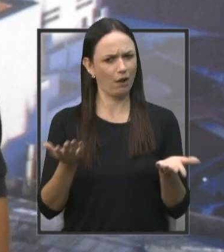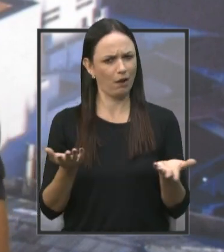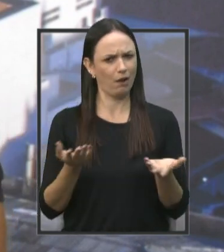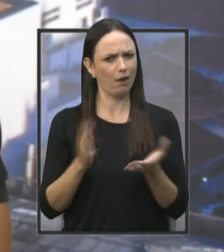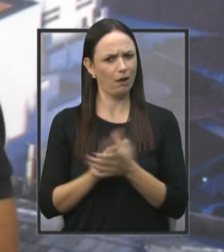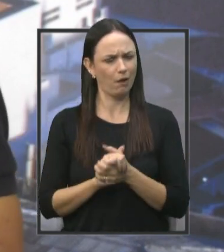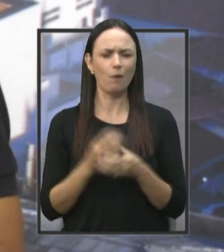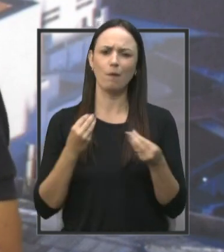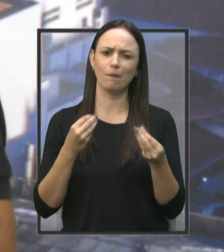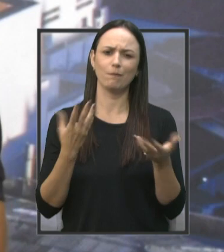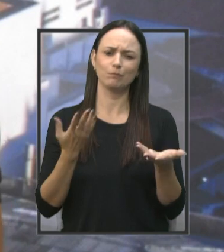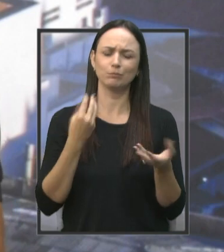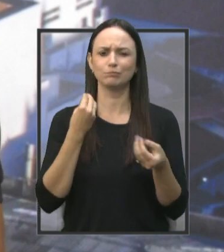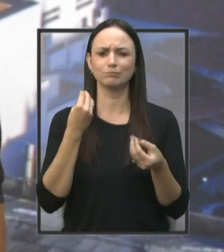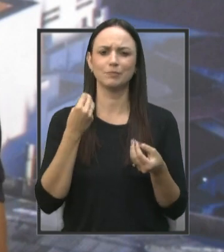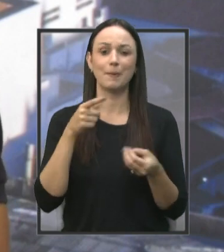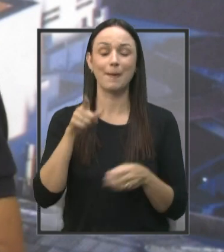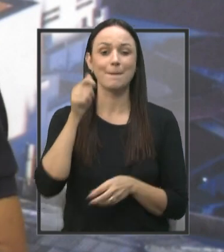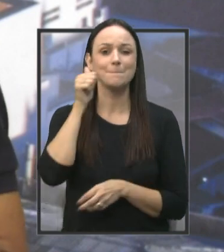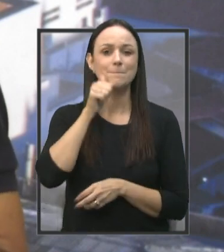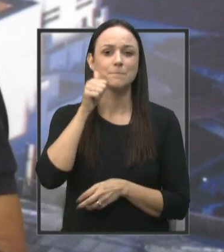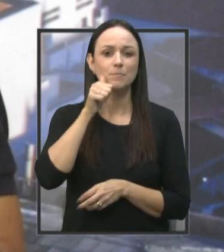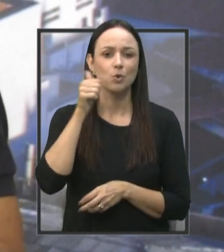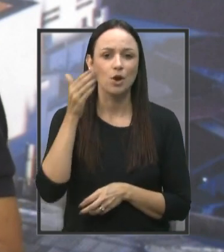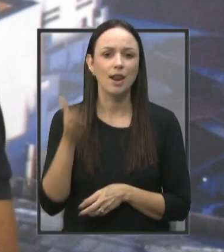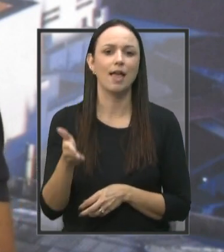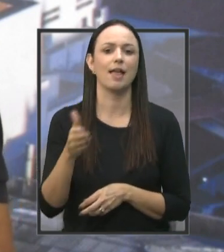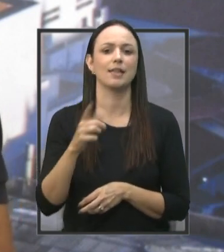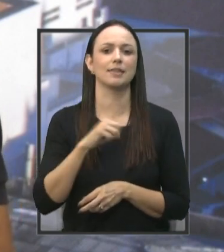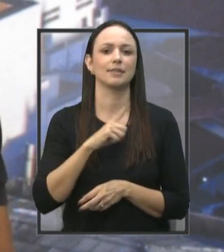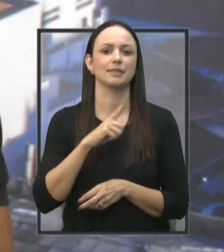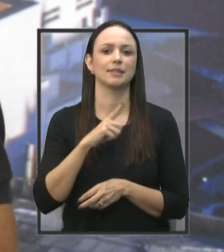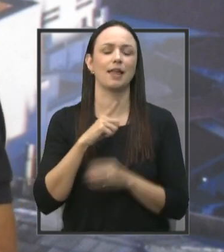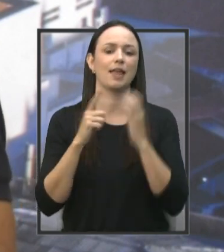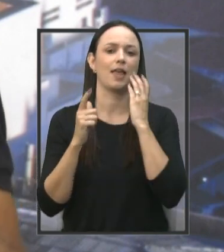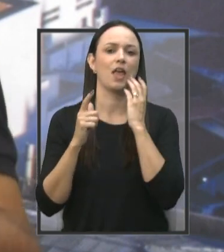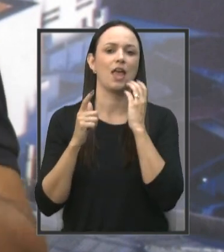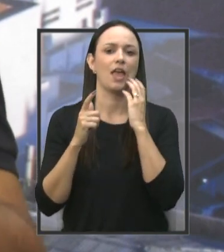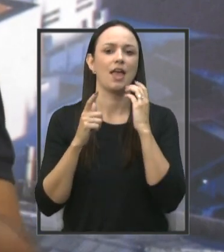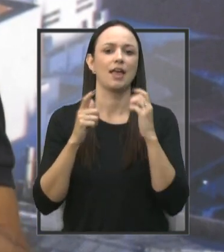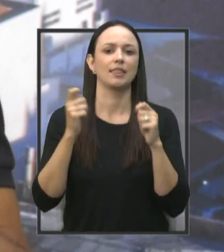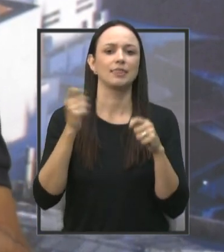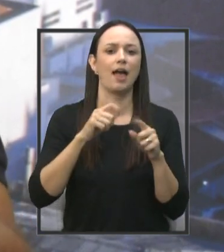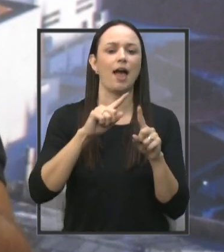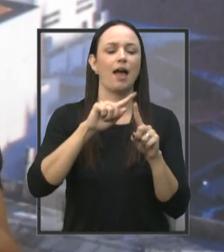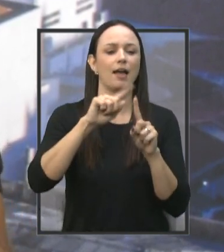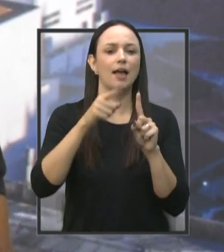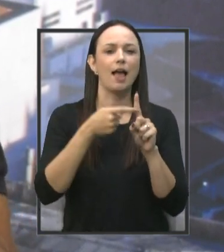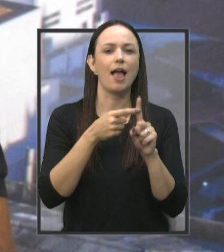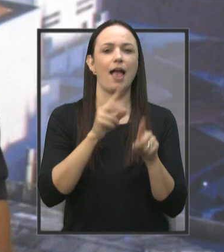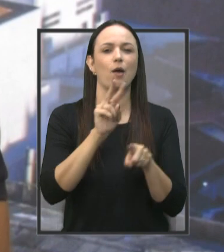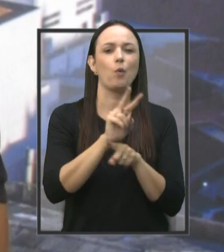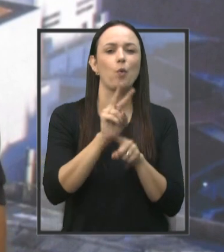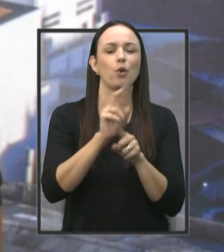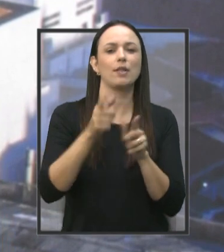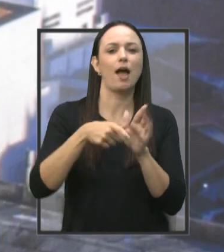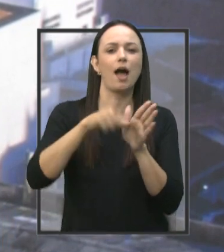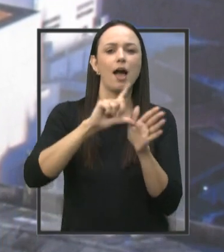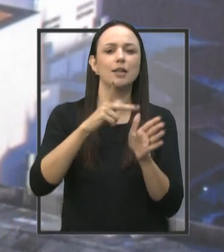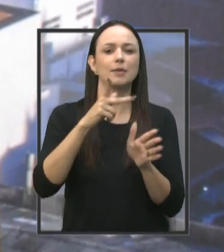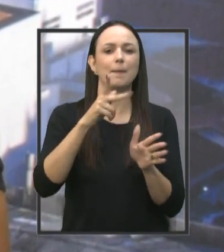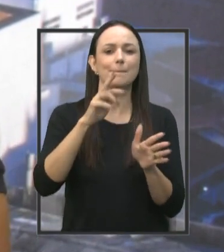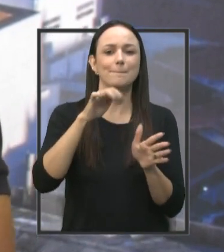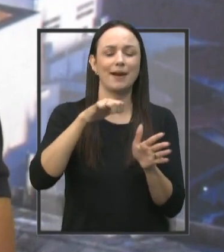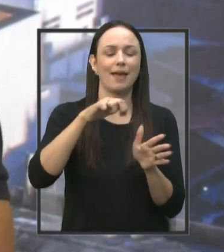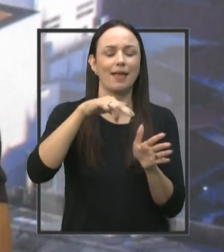puxa vida, né? Mas para aquelas mulheres que têm um pouco mais de condição, que fazem um pré-natal adequado, bem feito,